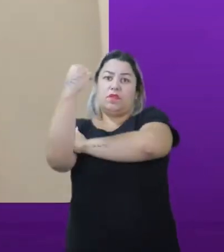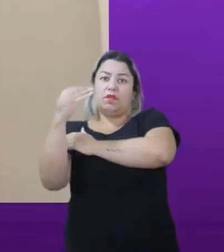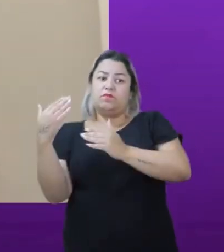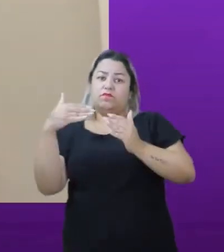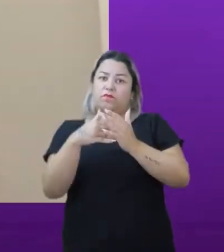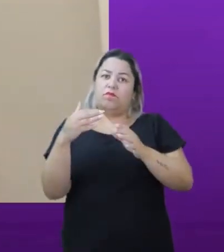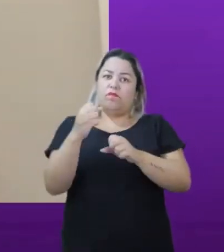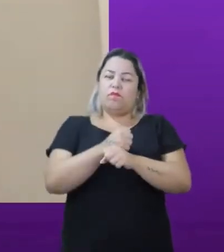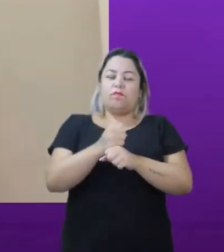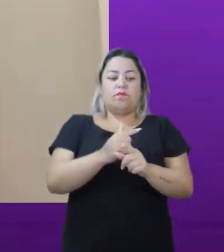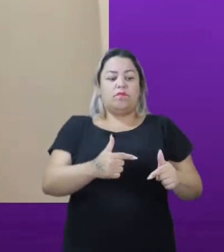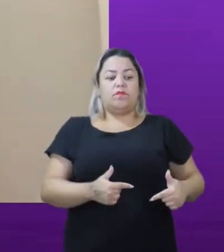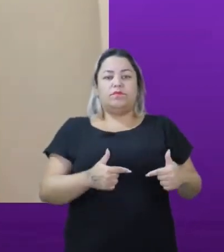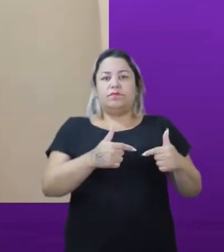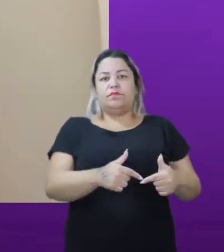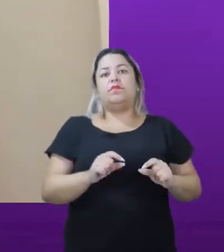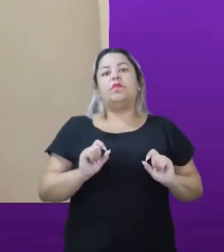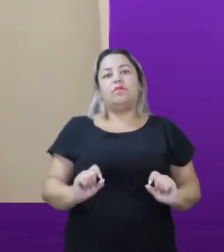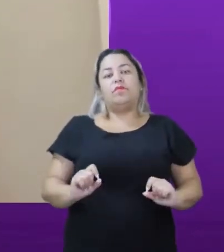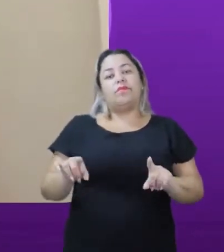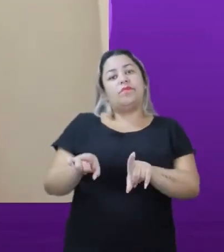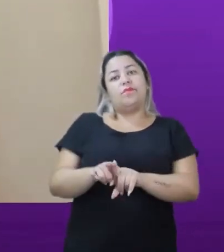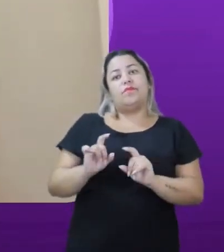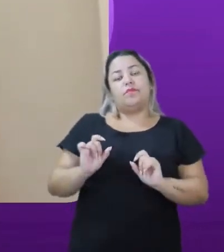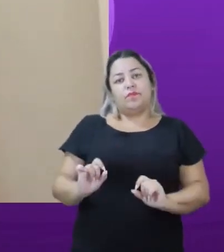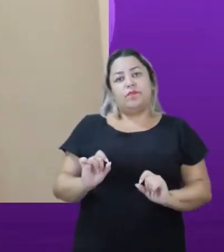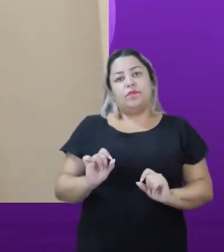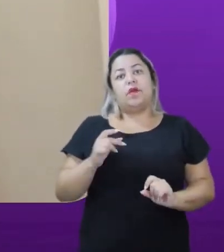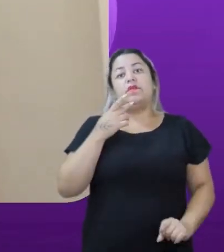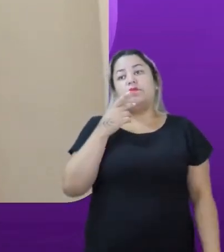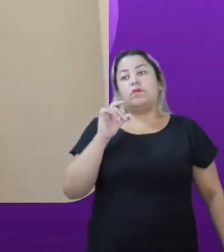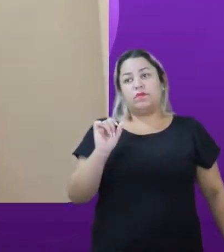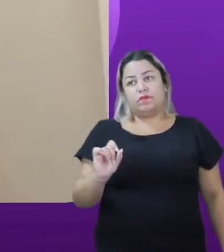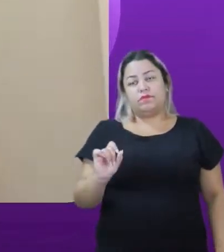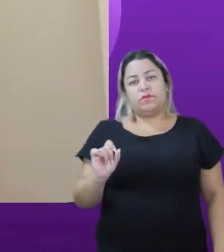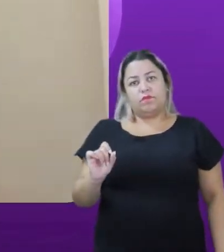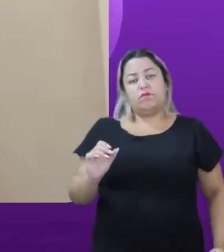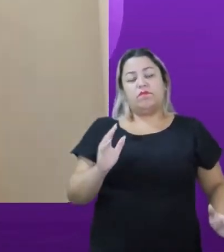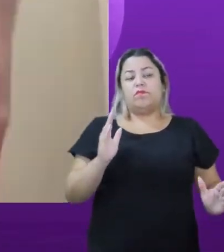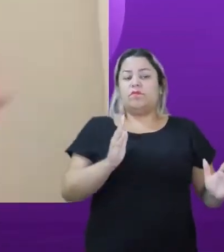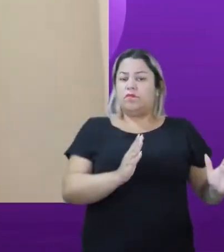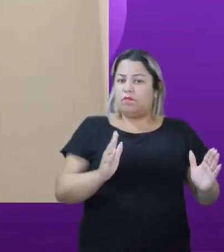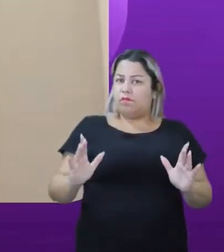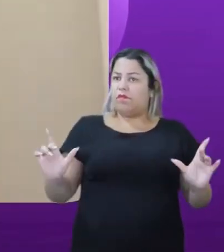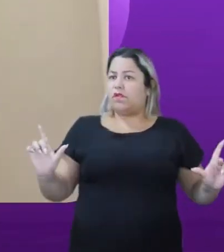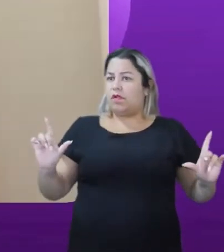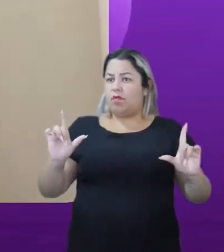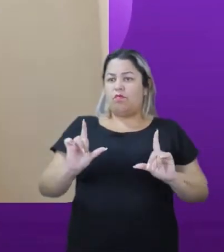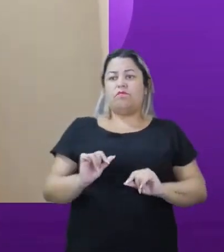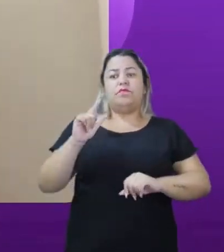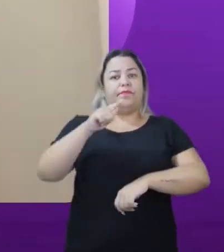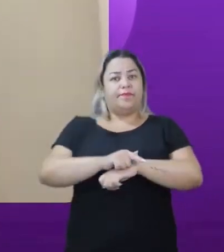né, assim, de luta. Então, isso é também para nos esse processo, né, de diminuir qual é o papel,